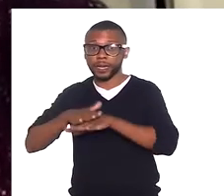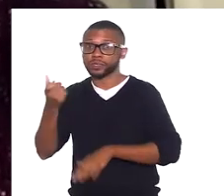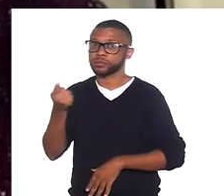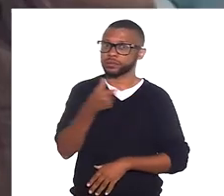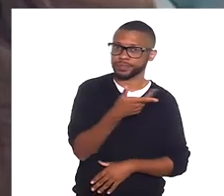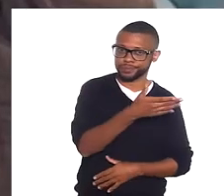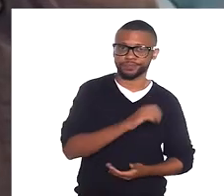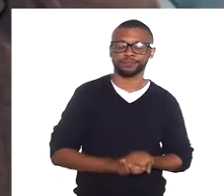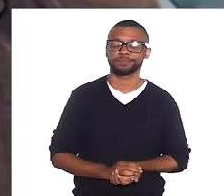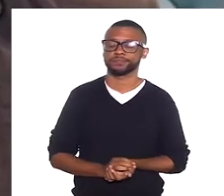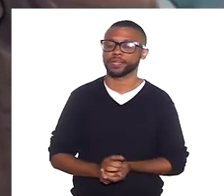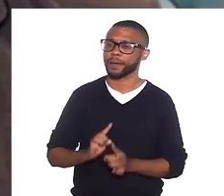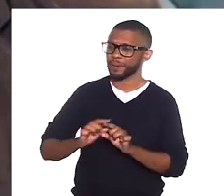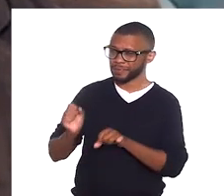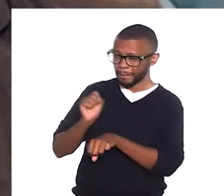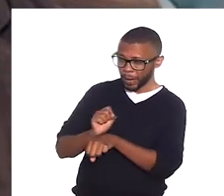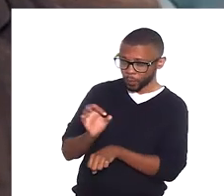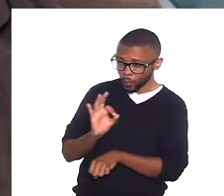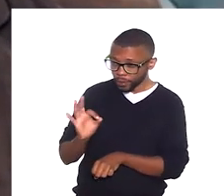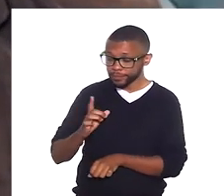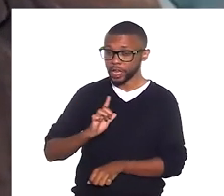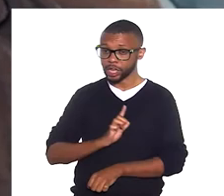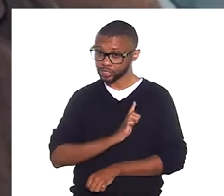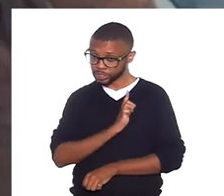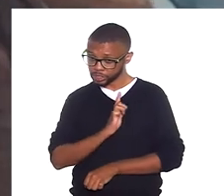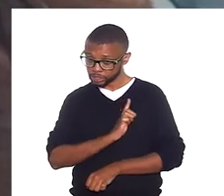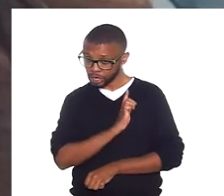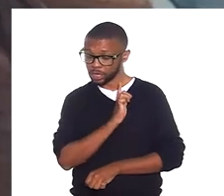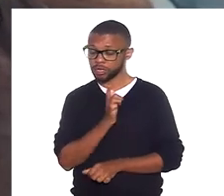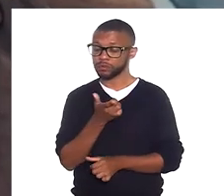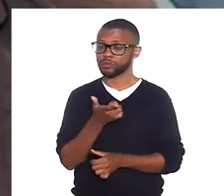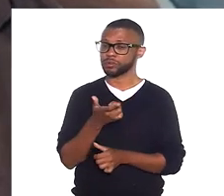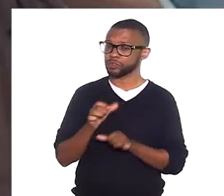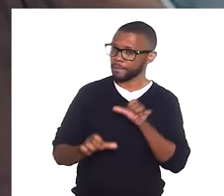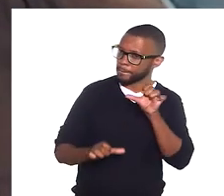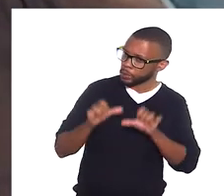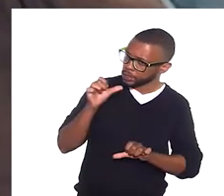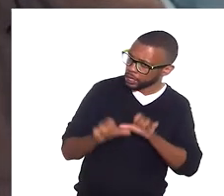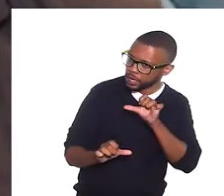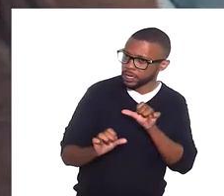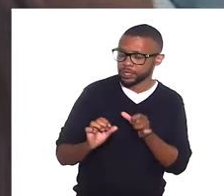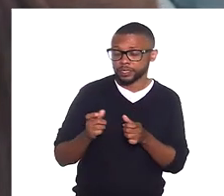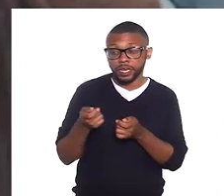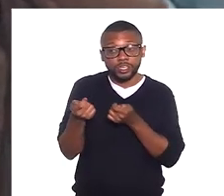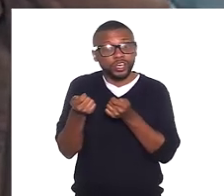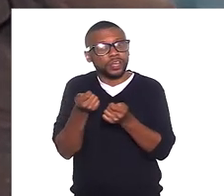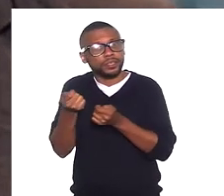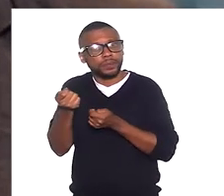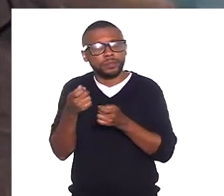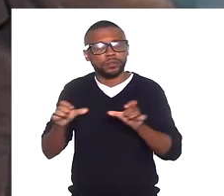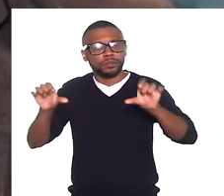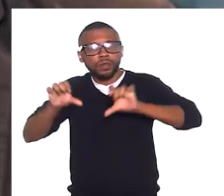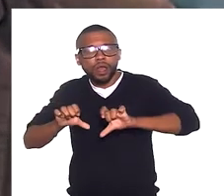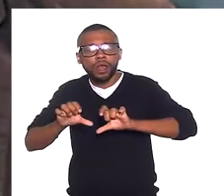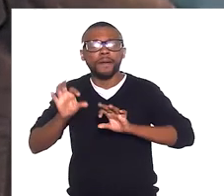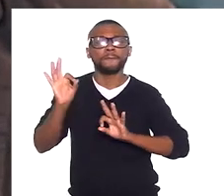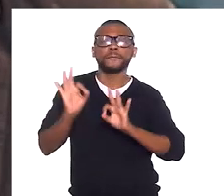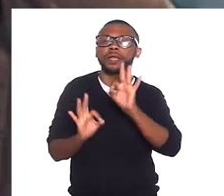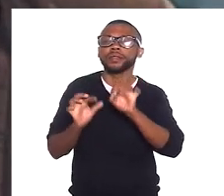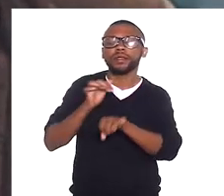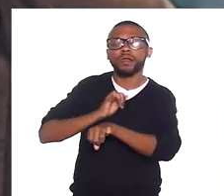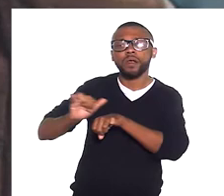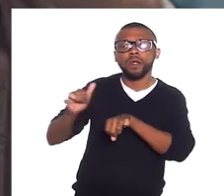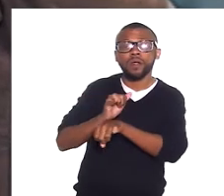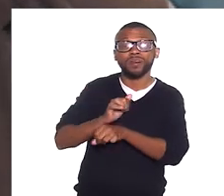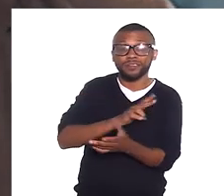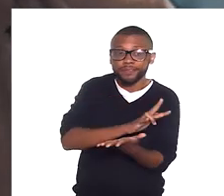topo dessa lista. Mas você não ficou por aí. Gestão de mudança, gerenciamento de crise, planejamento estratégico,